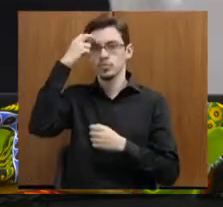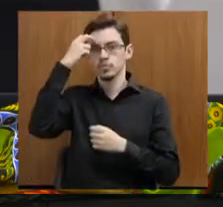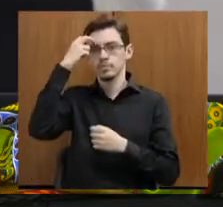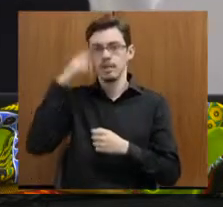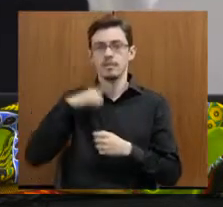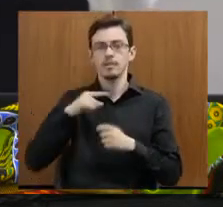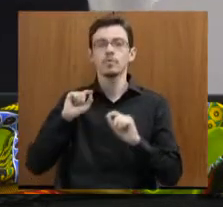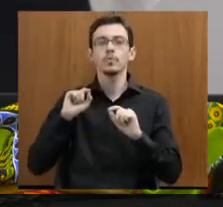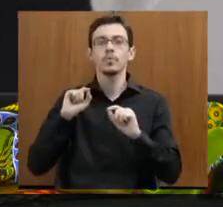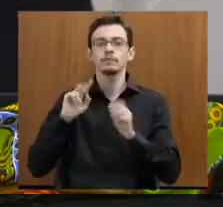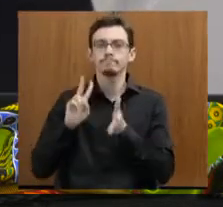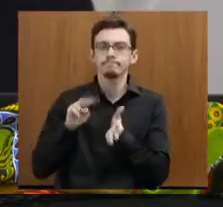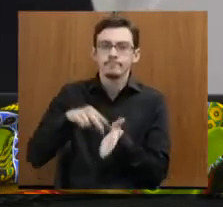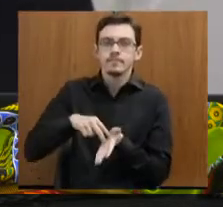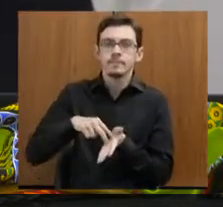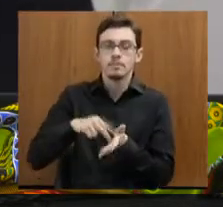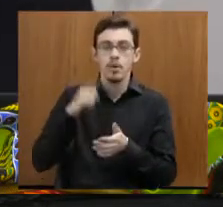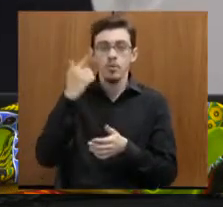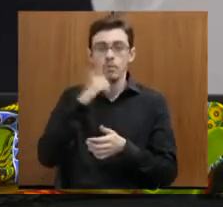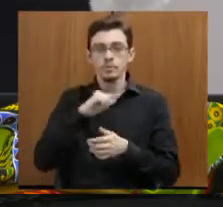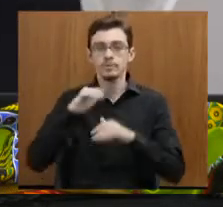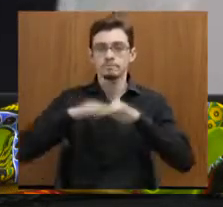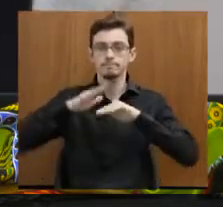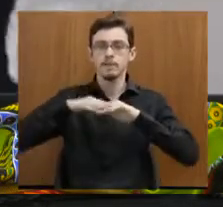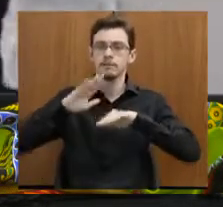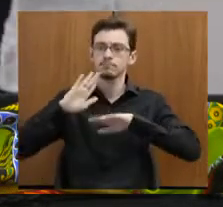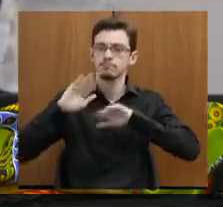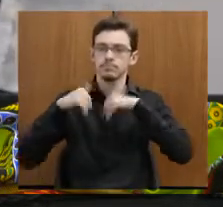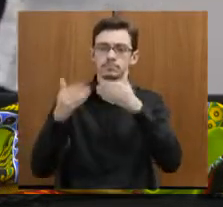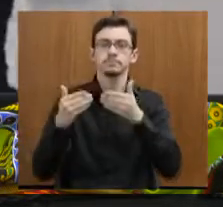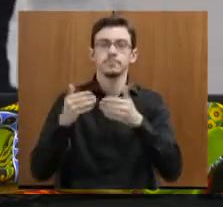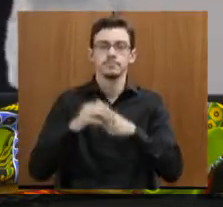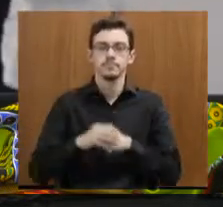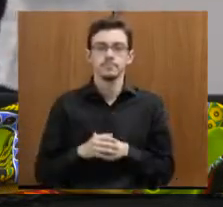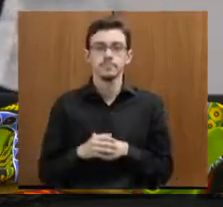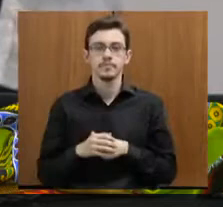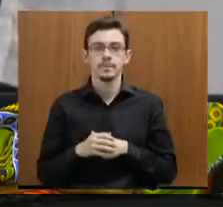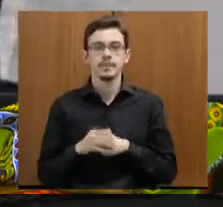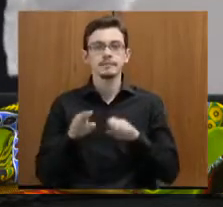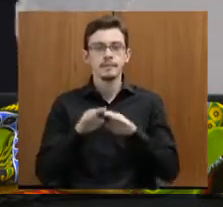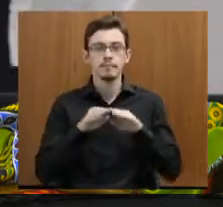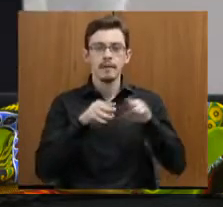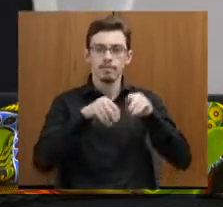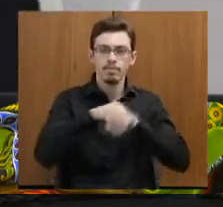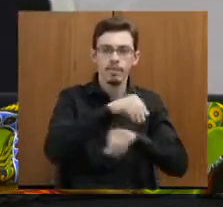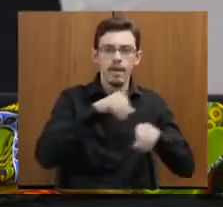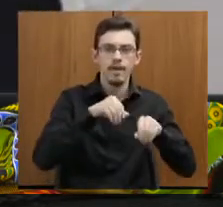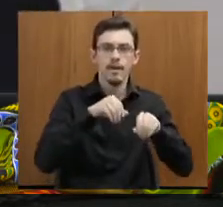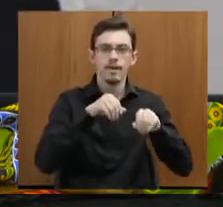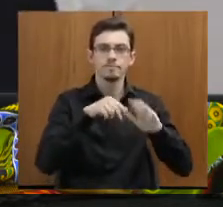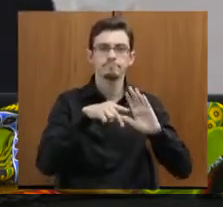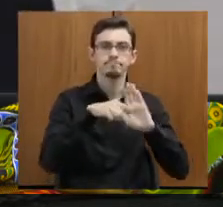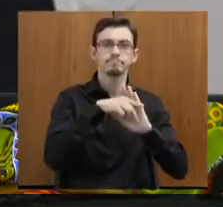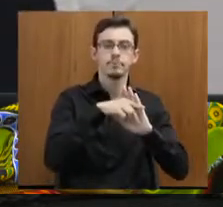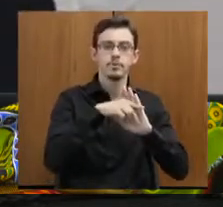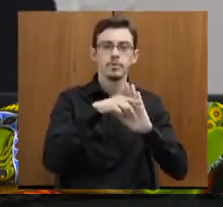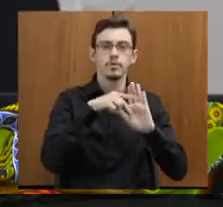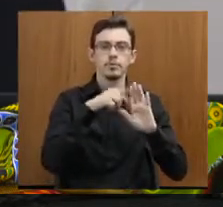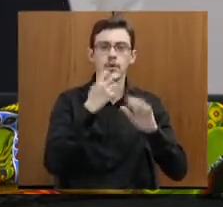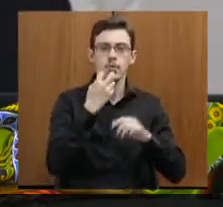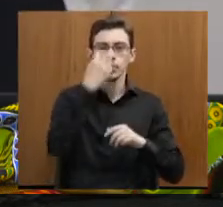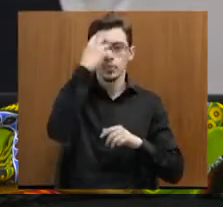em solo possa frutificar cada vez mais a questão fundiária a preservação do patrimônio cultural